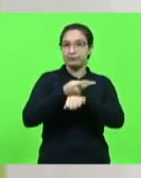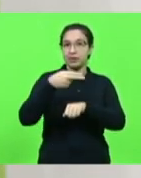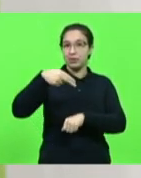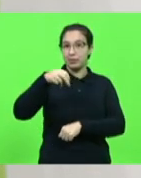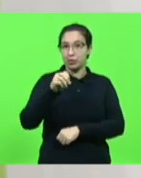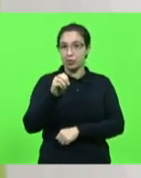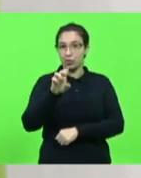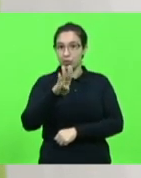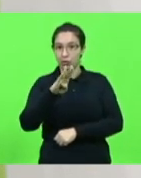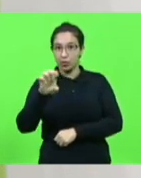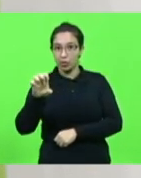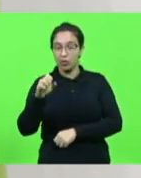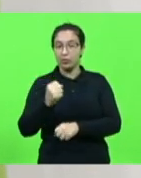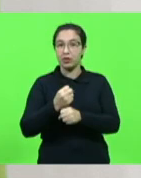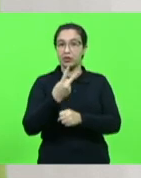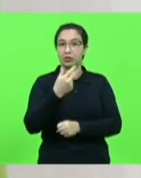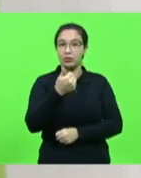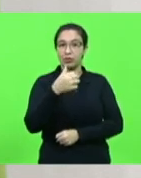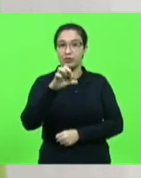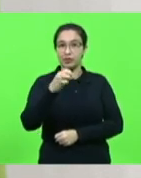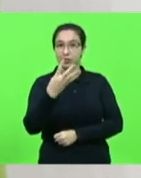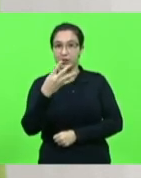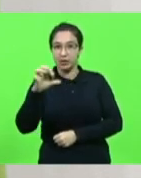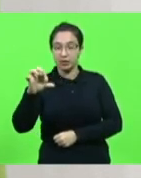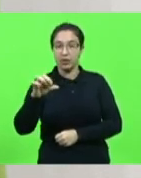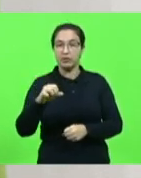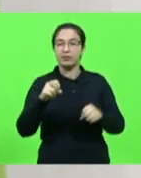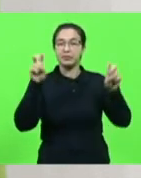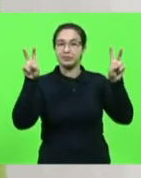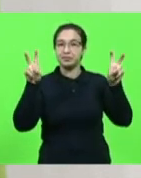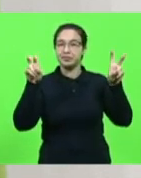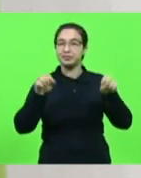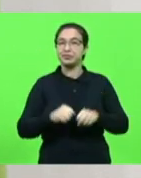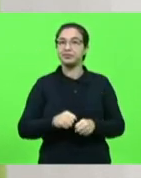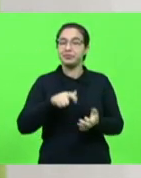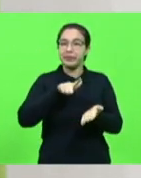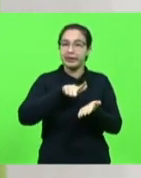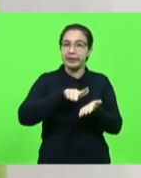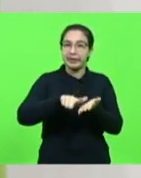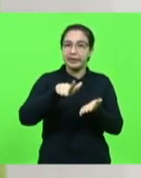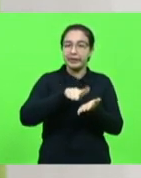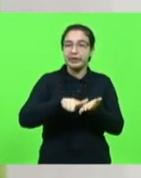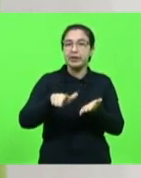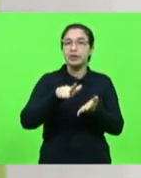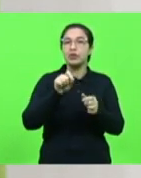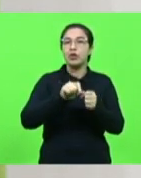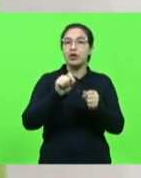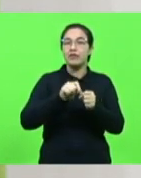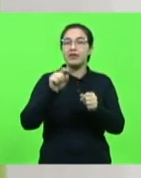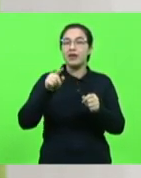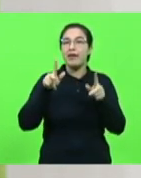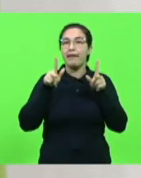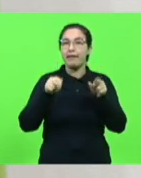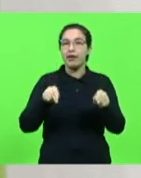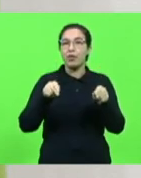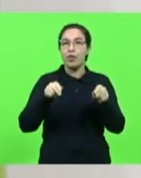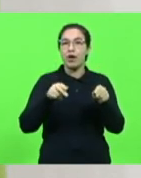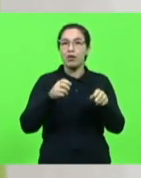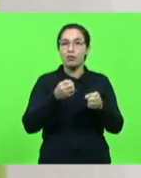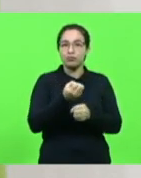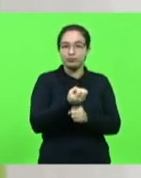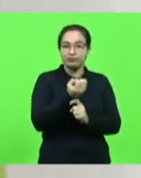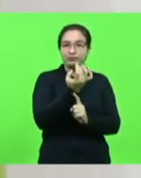1949. Citação: o que a literatura faz é o mesmo que acender um fósforo no campo no meio da